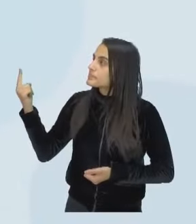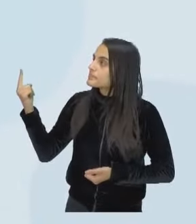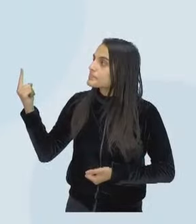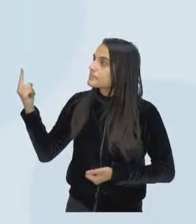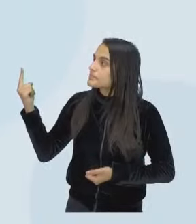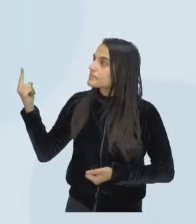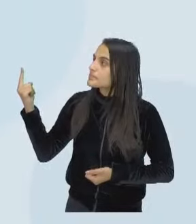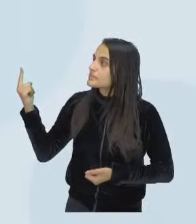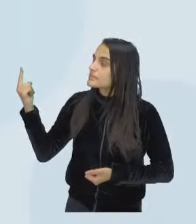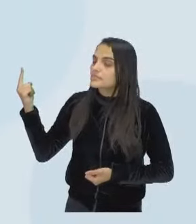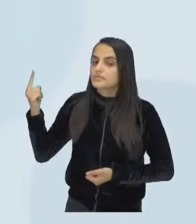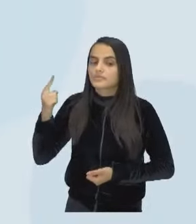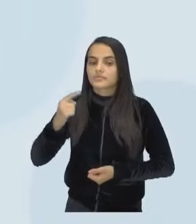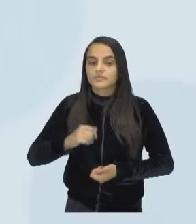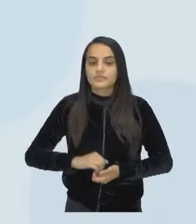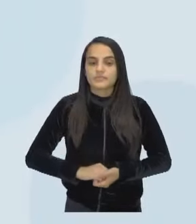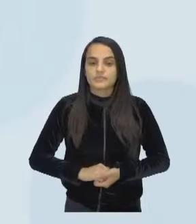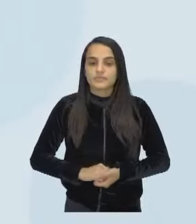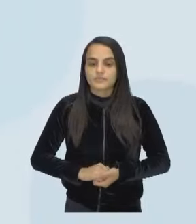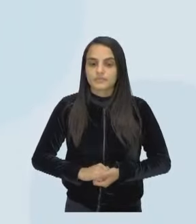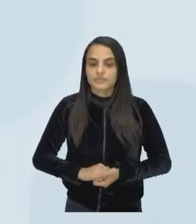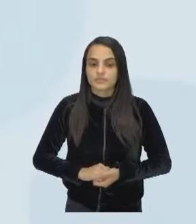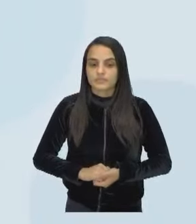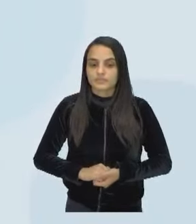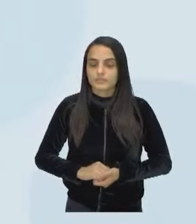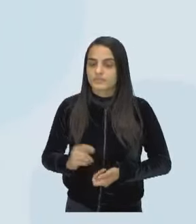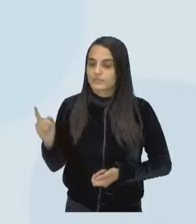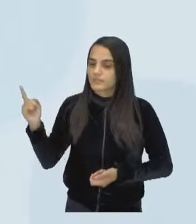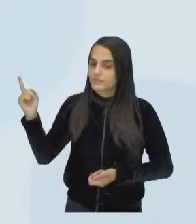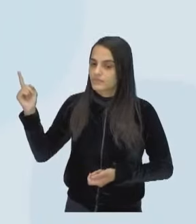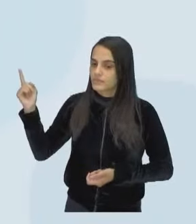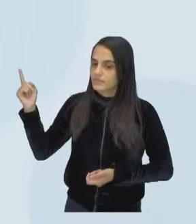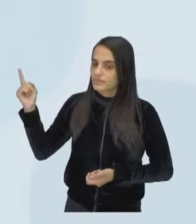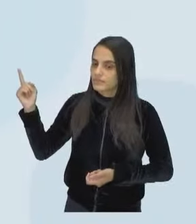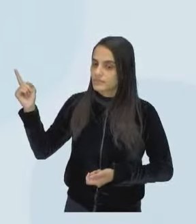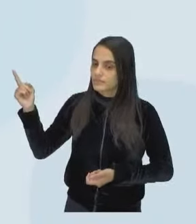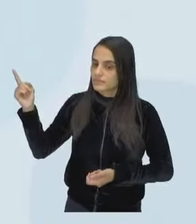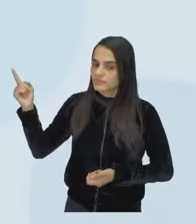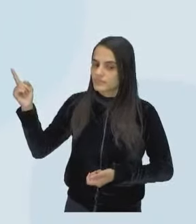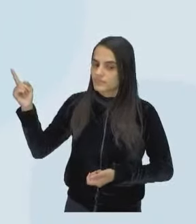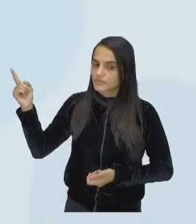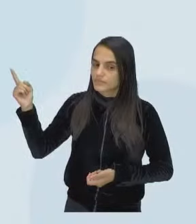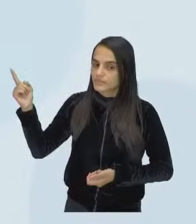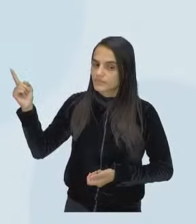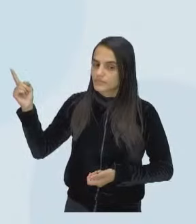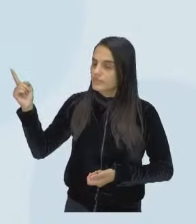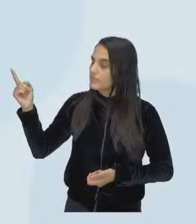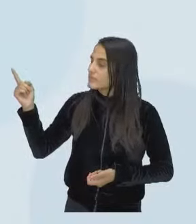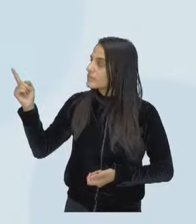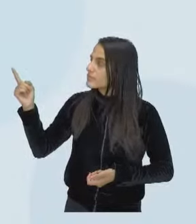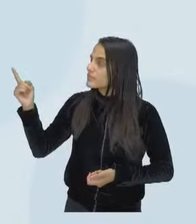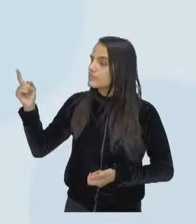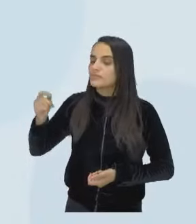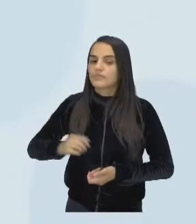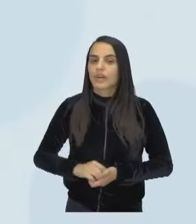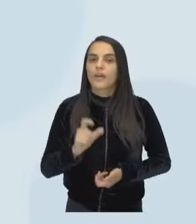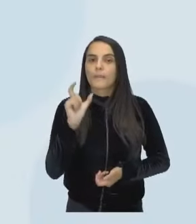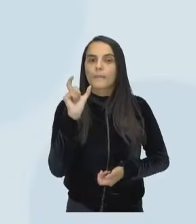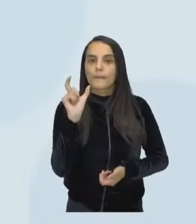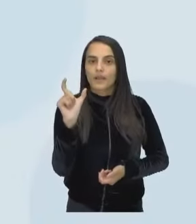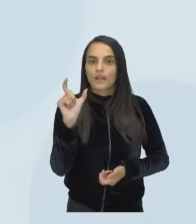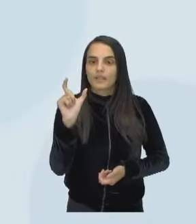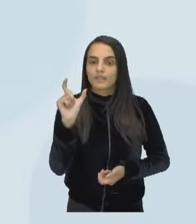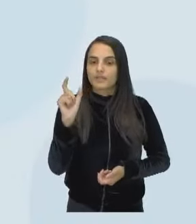the print or broadcast media to supply news stories or articles. E aí a gente tem a palavra